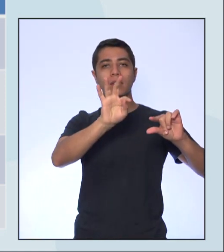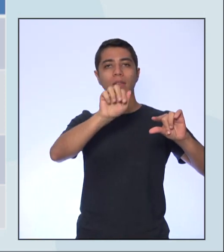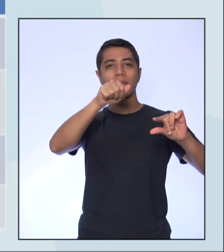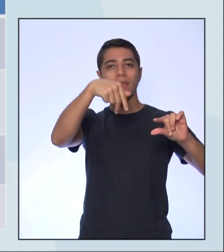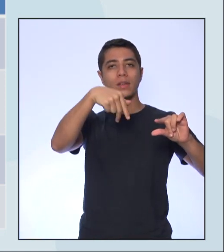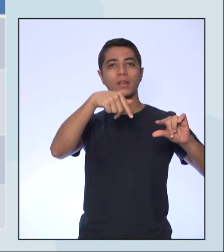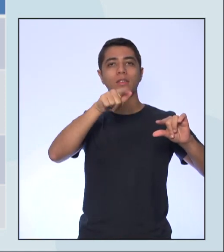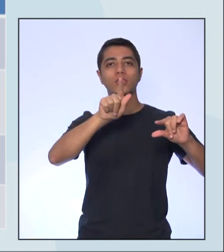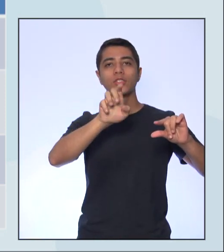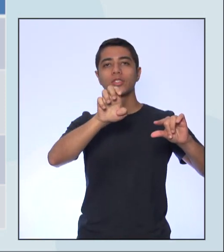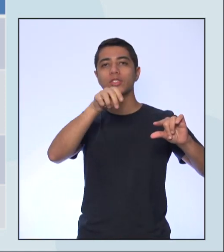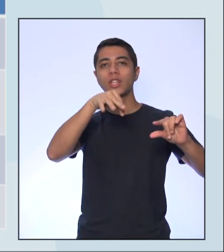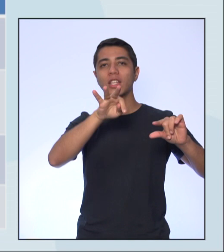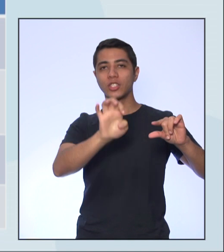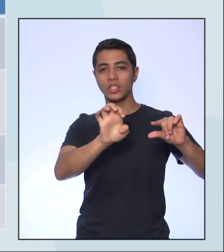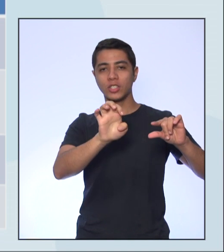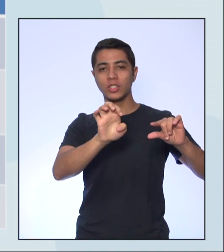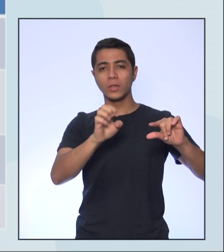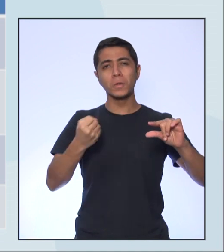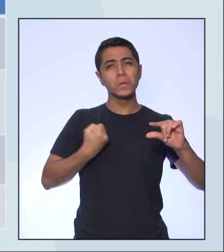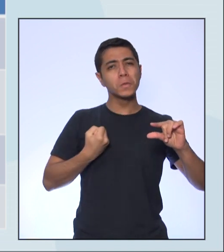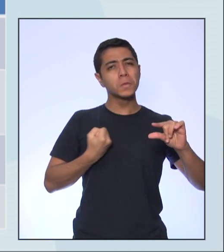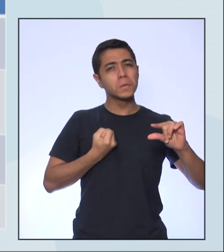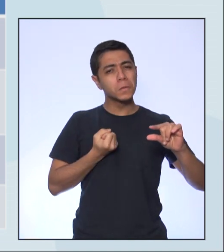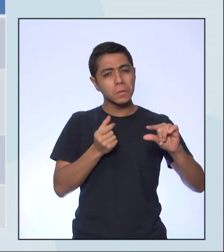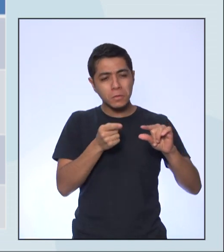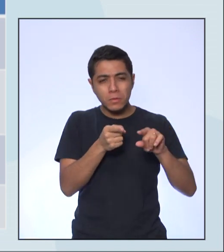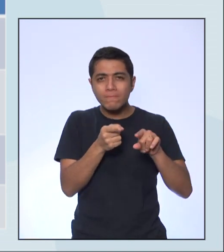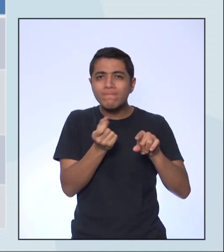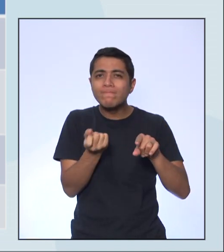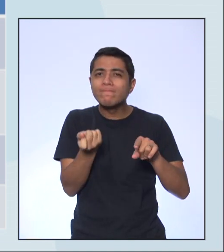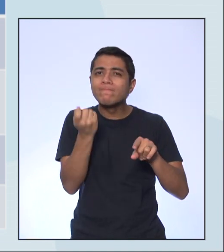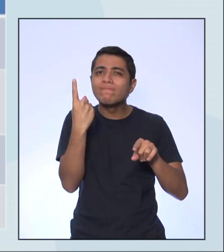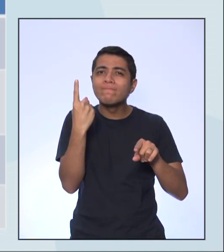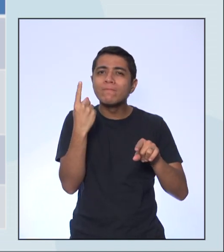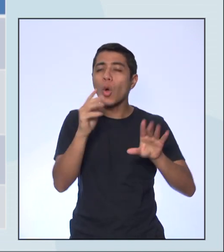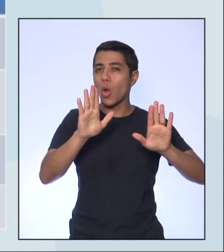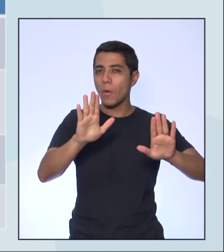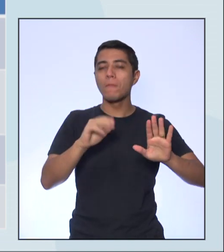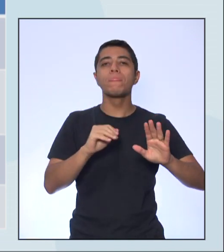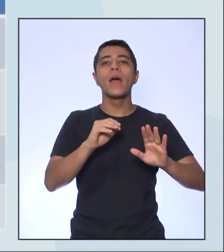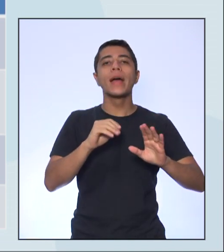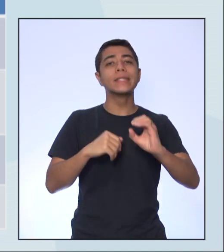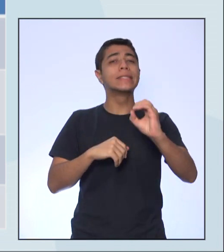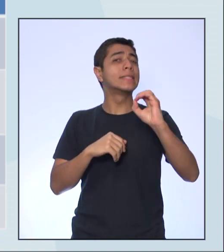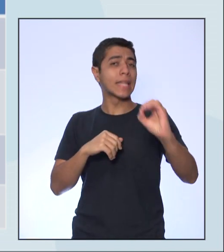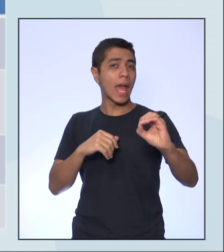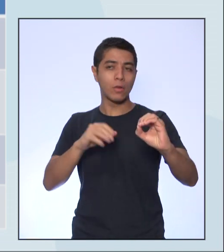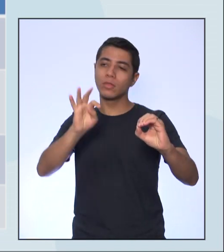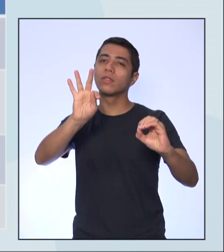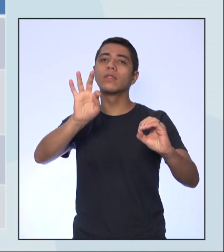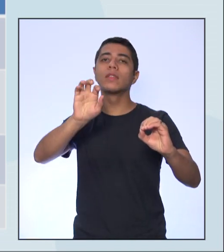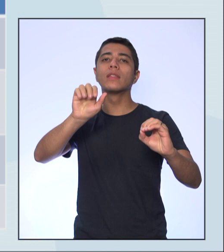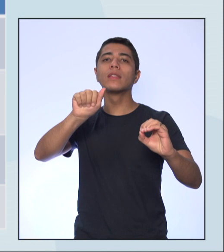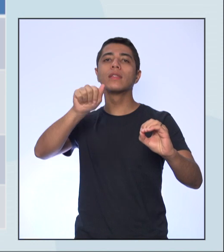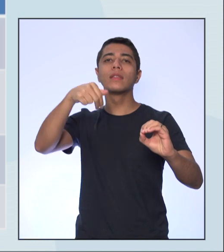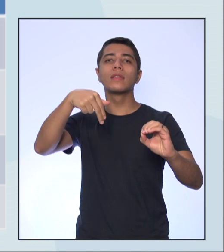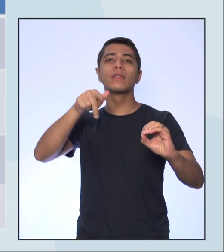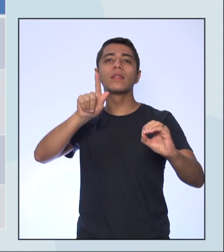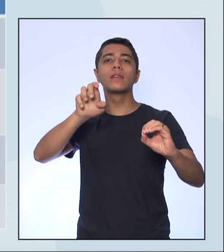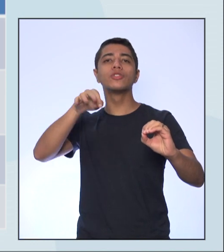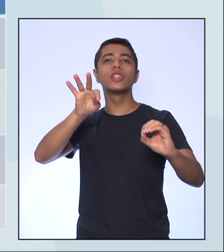vocês estão acostumados então por exemplo os é o à tangente de 0 a 0 como tá na tabela aí para vocês